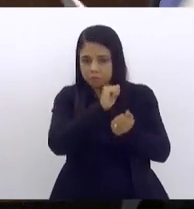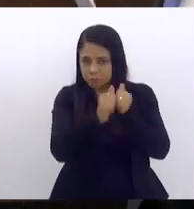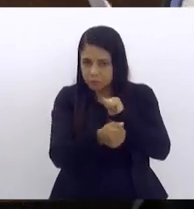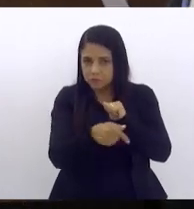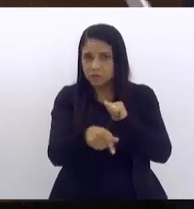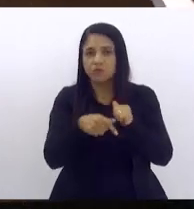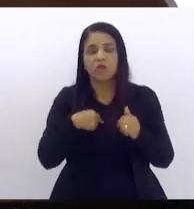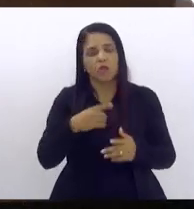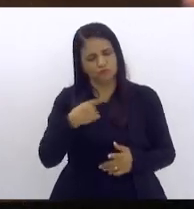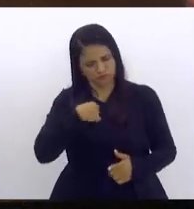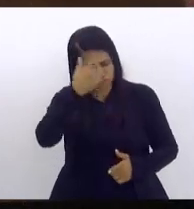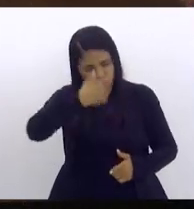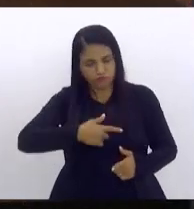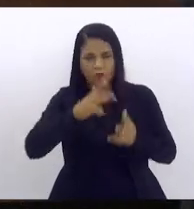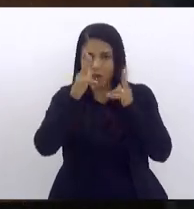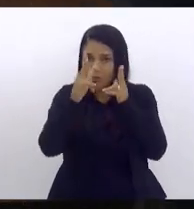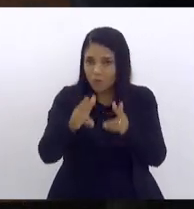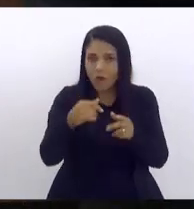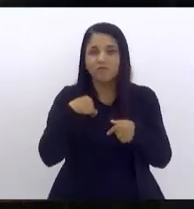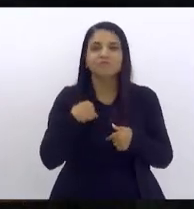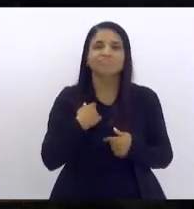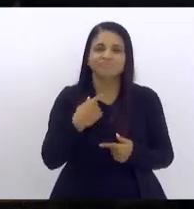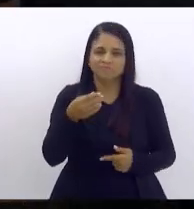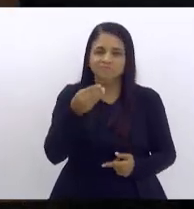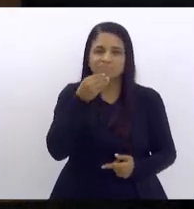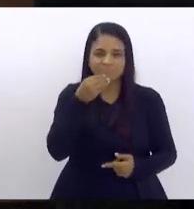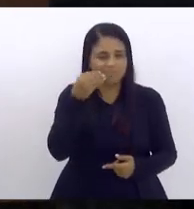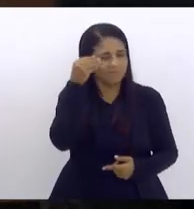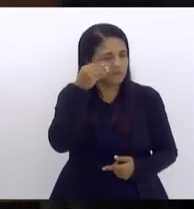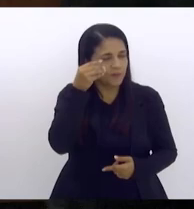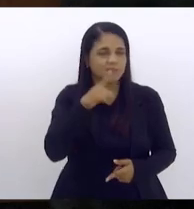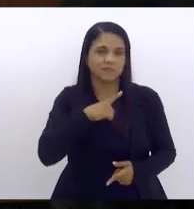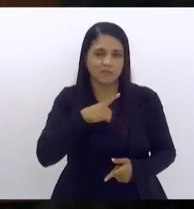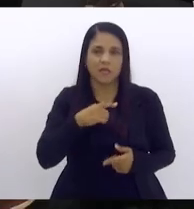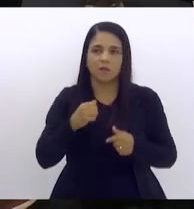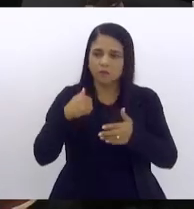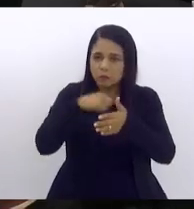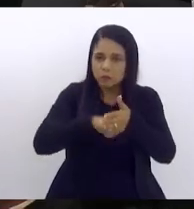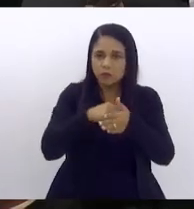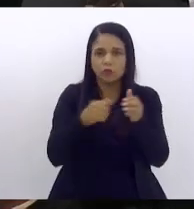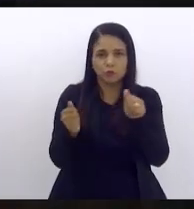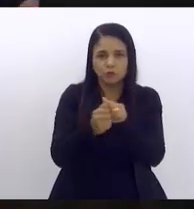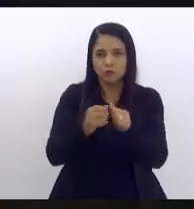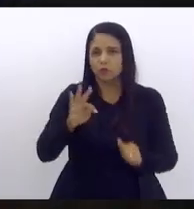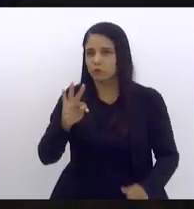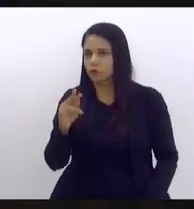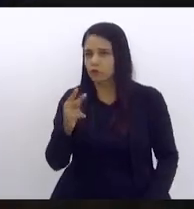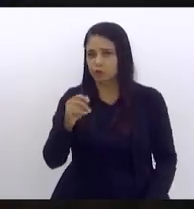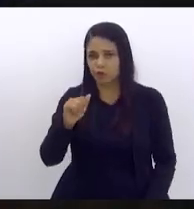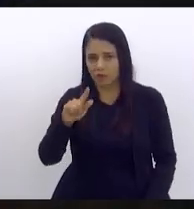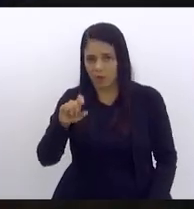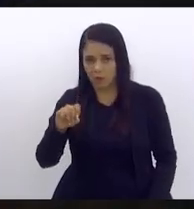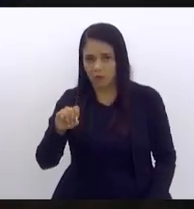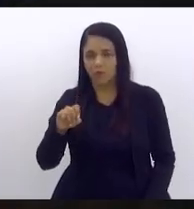quero agradecer ao Thiago Rangel por estar nessa luta comigo. Obrigada. Obrigado, deputado.